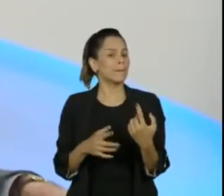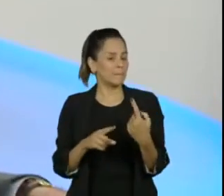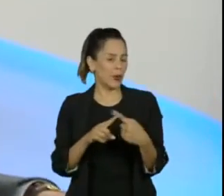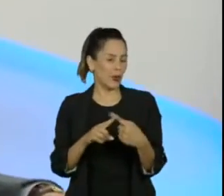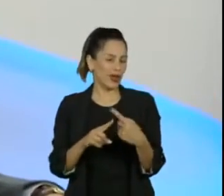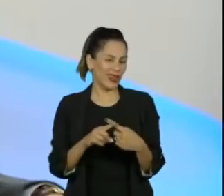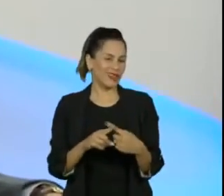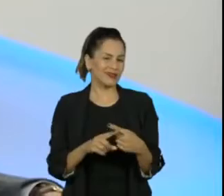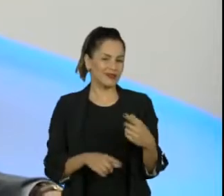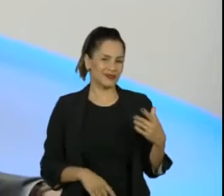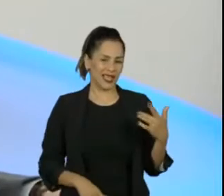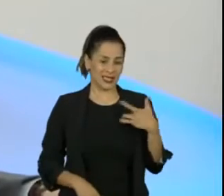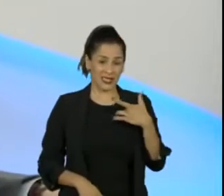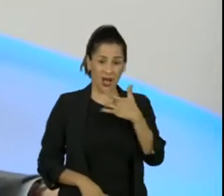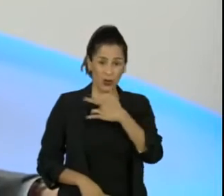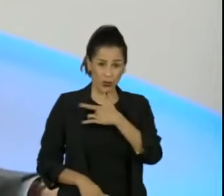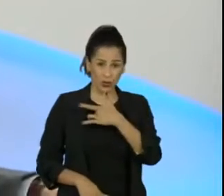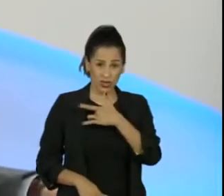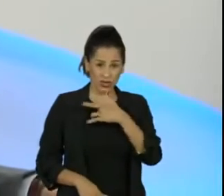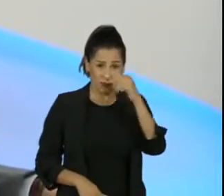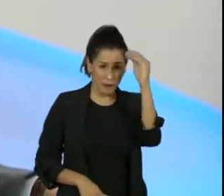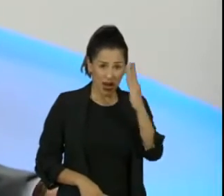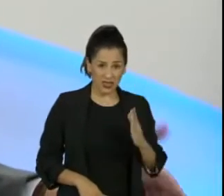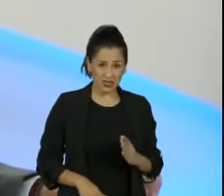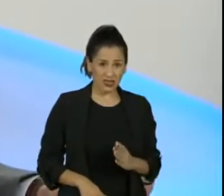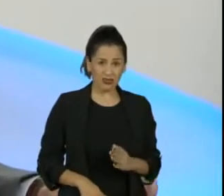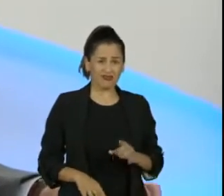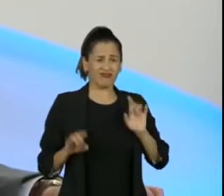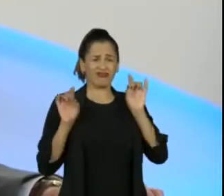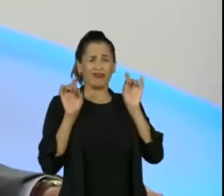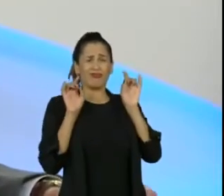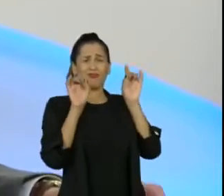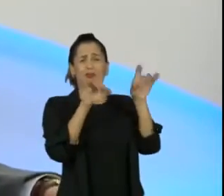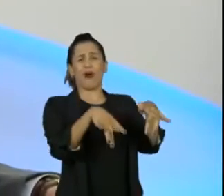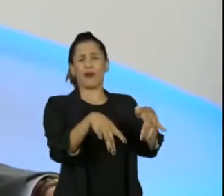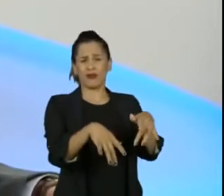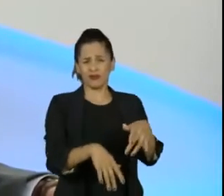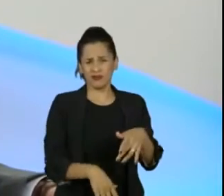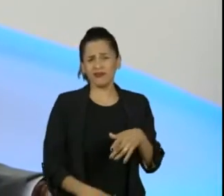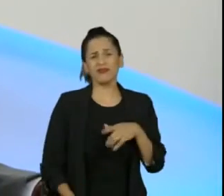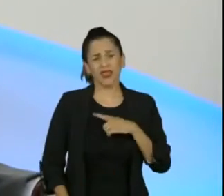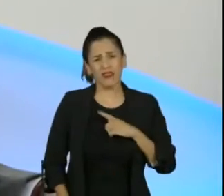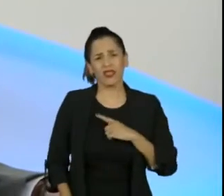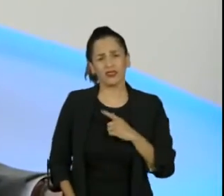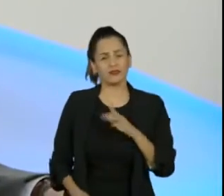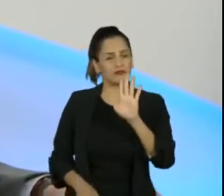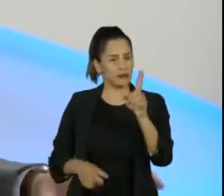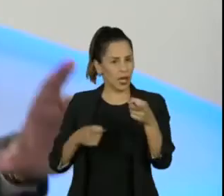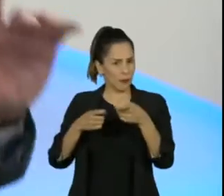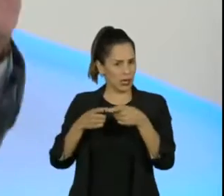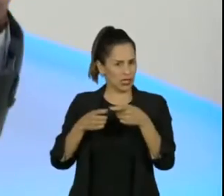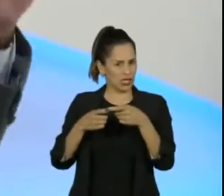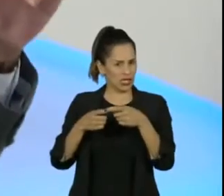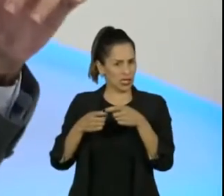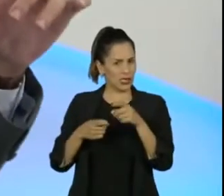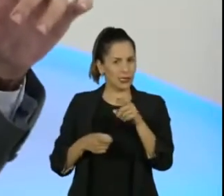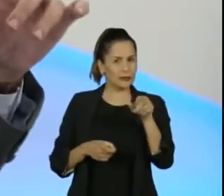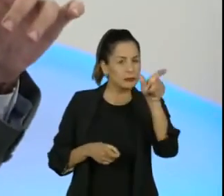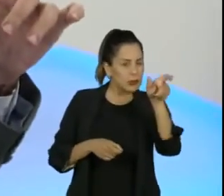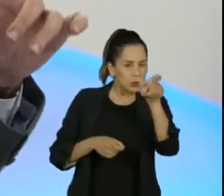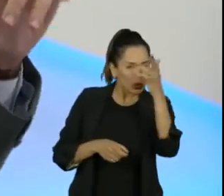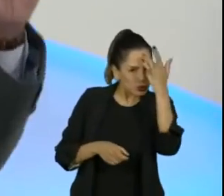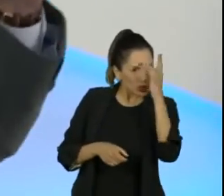Não houve. A medicina tem uma coisa interessantíssima que ninguém notou. É a única